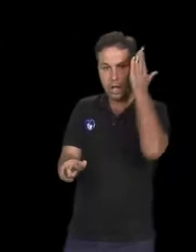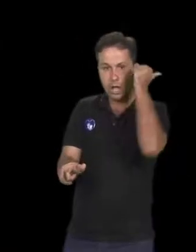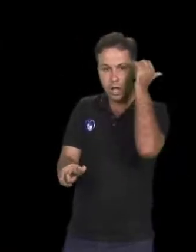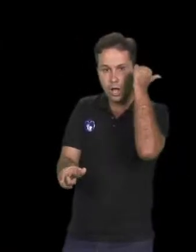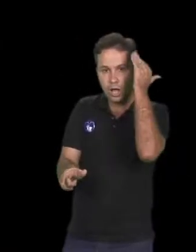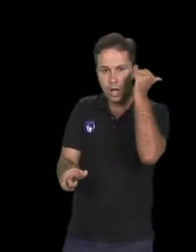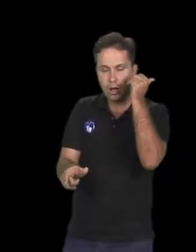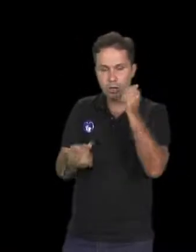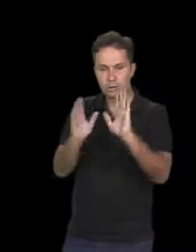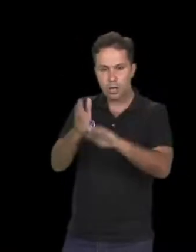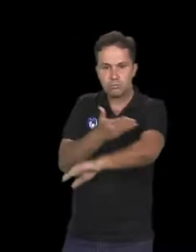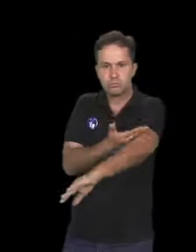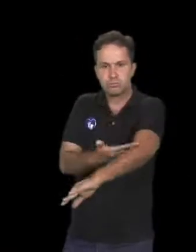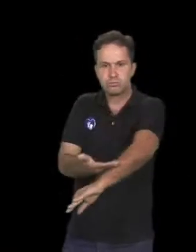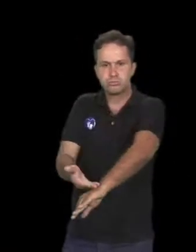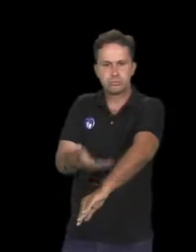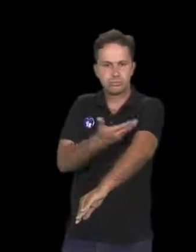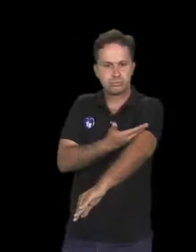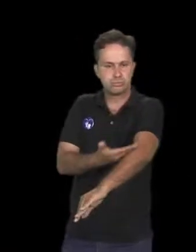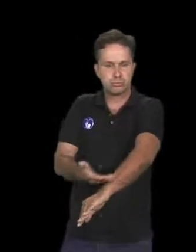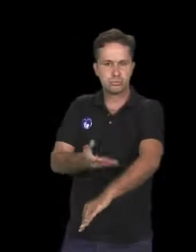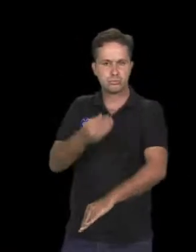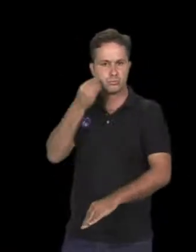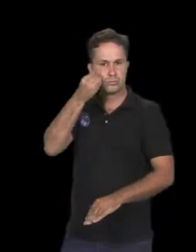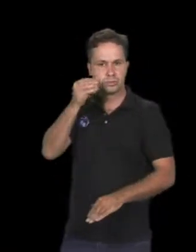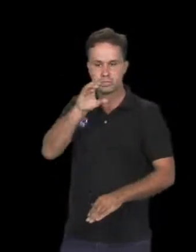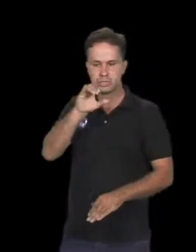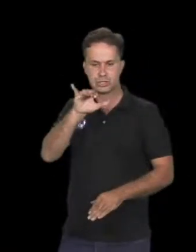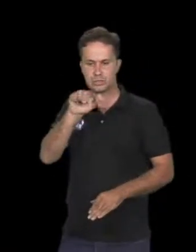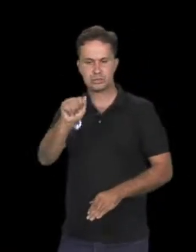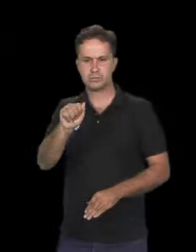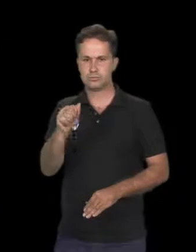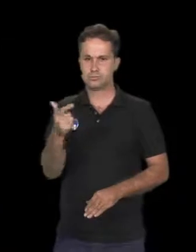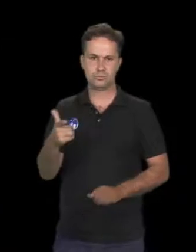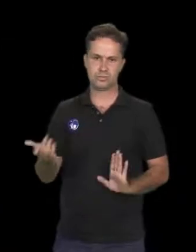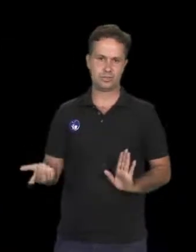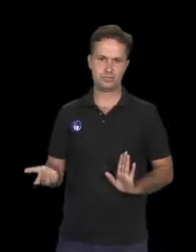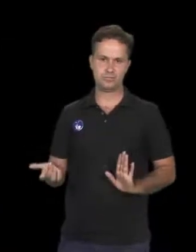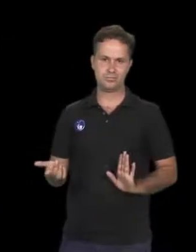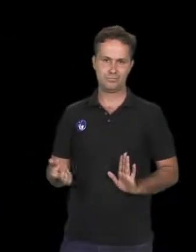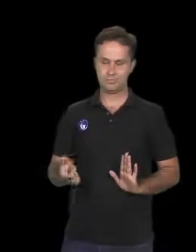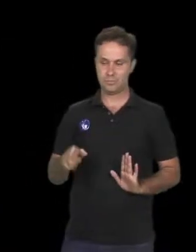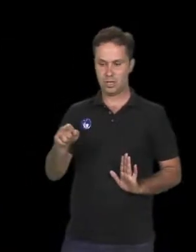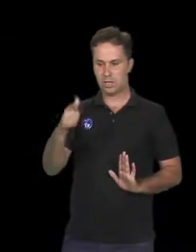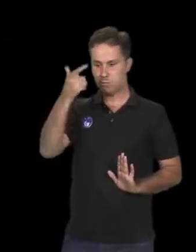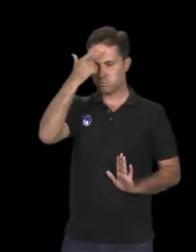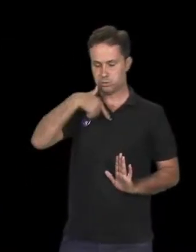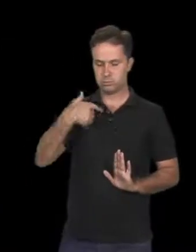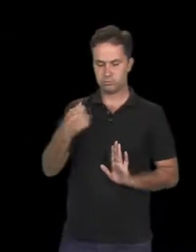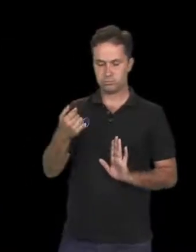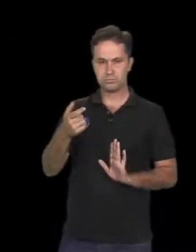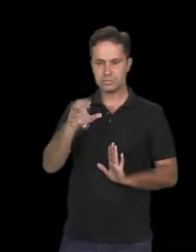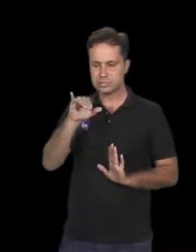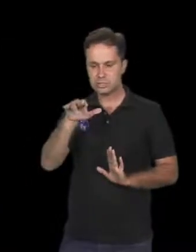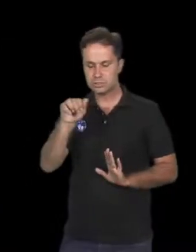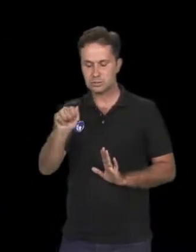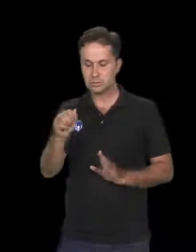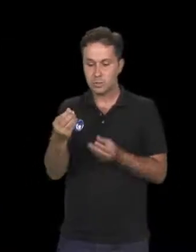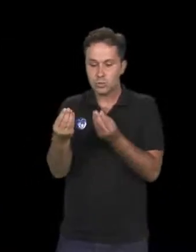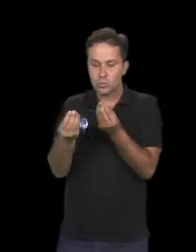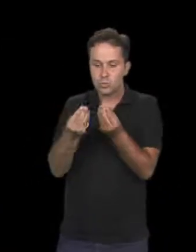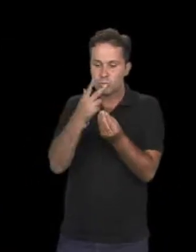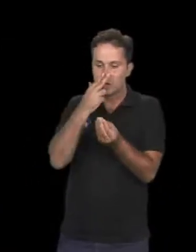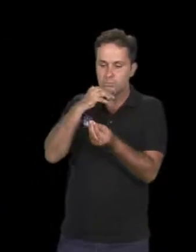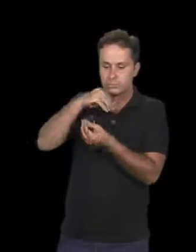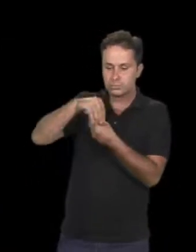ou que tenha esse carimbo de repórter de ciência. Mas, de novo, essas questões estão todas muito bem trabalhadas aqui. Certamente, como apontou o